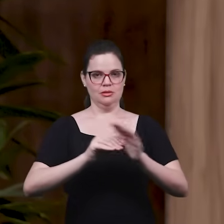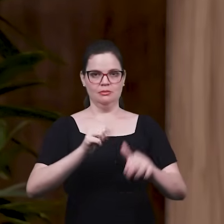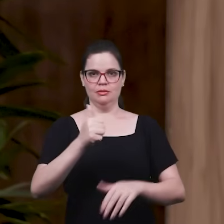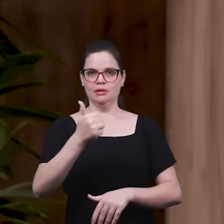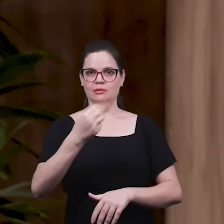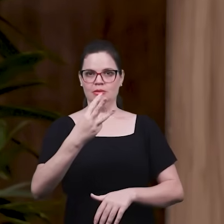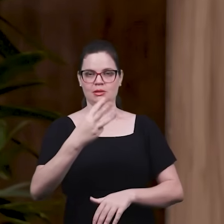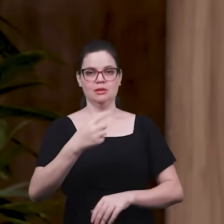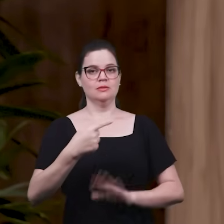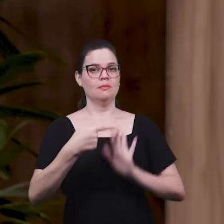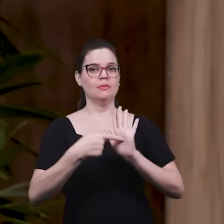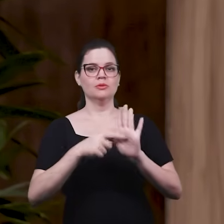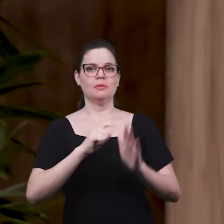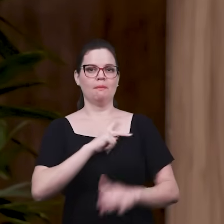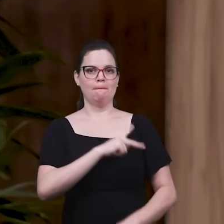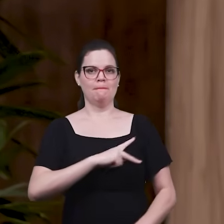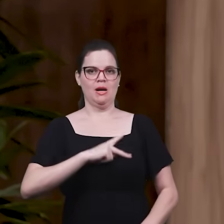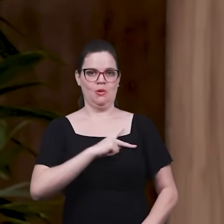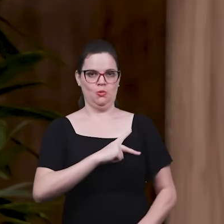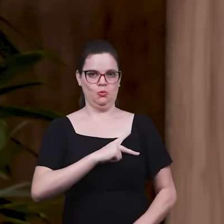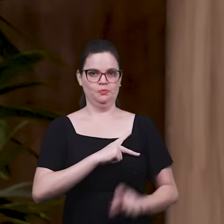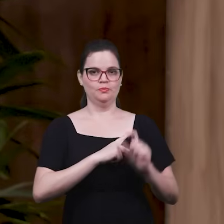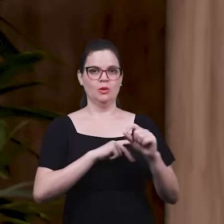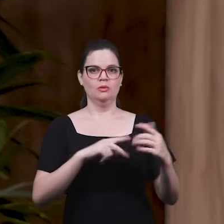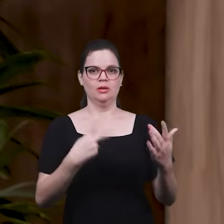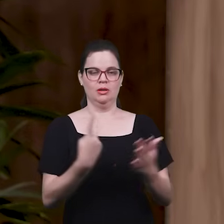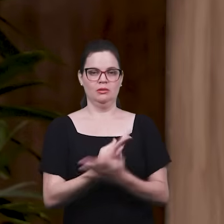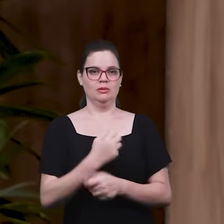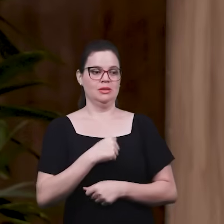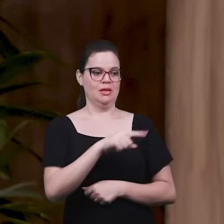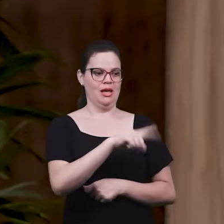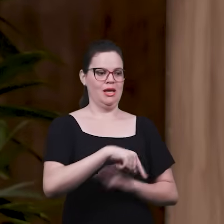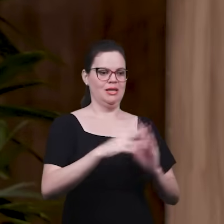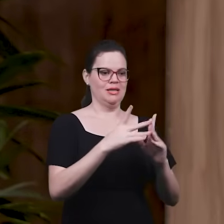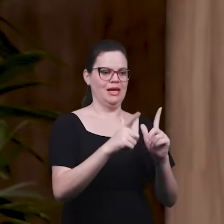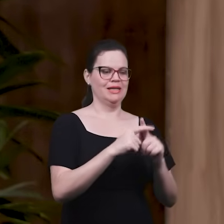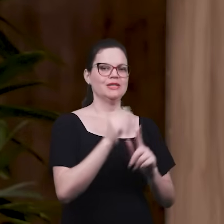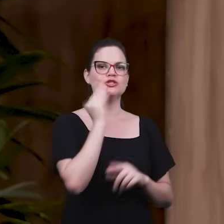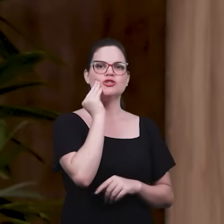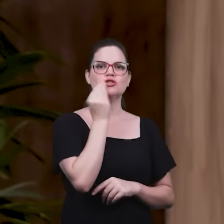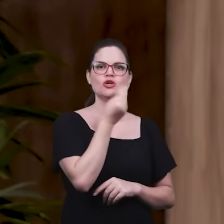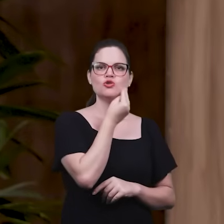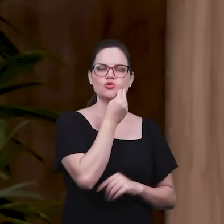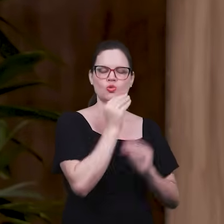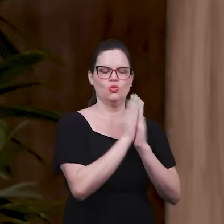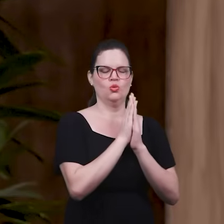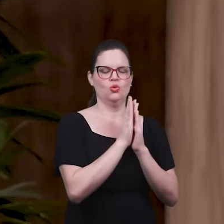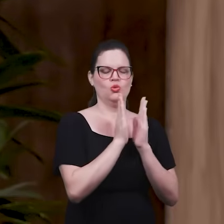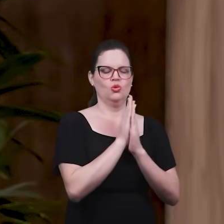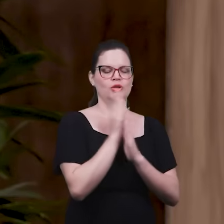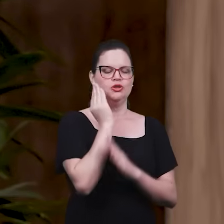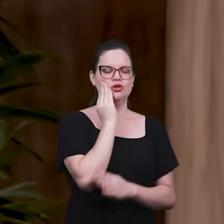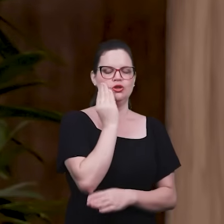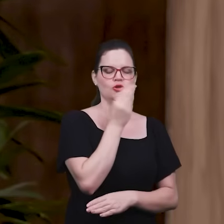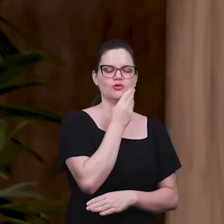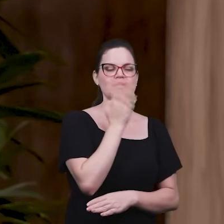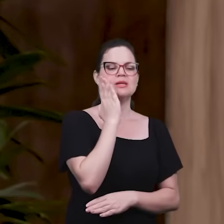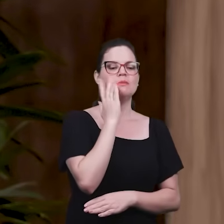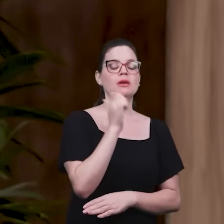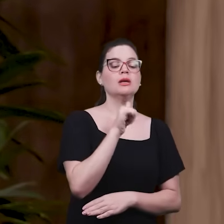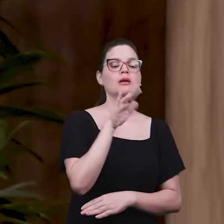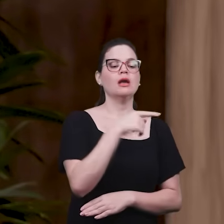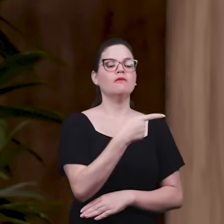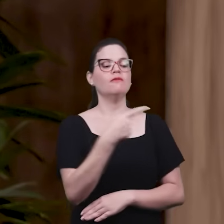ali, a igreja jejuou para saber quem enviaria. E o texto diz assim, jejuando, falou-lhes o Espírito